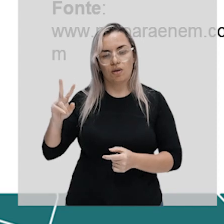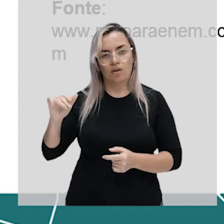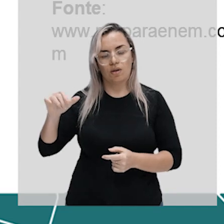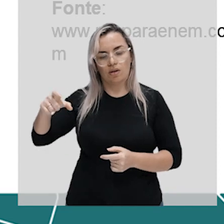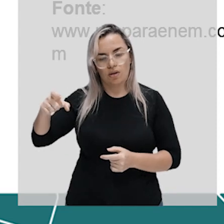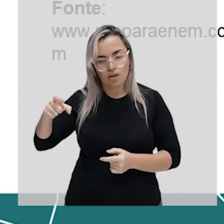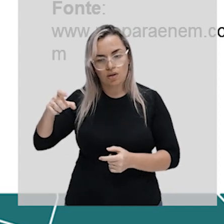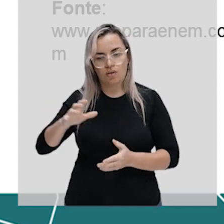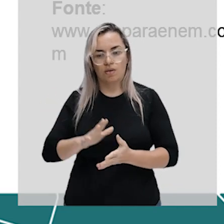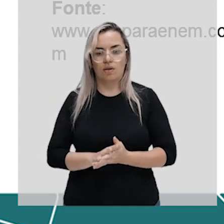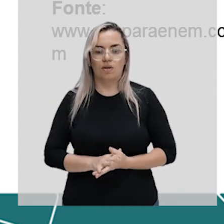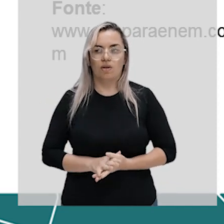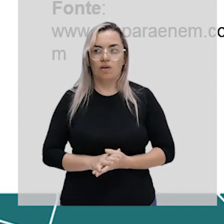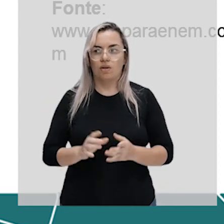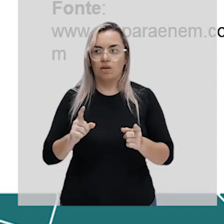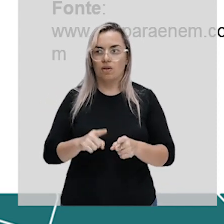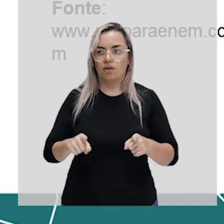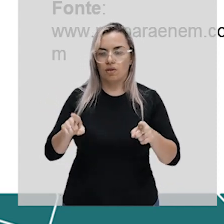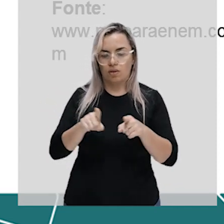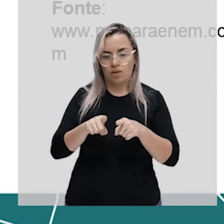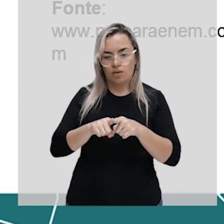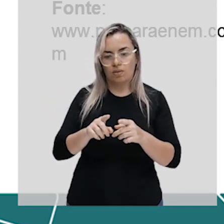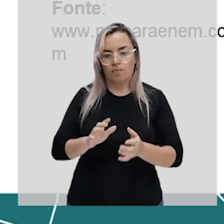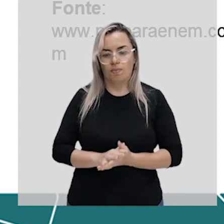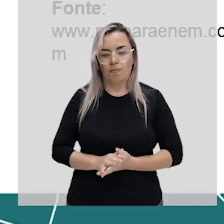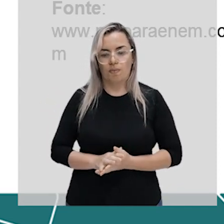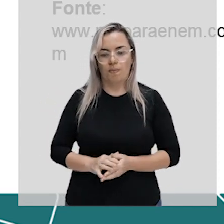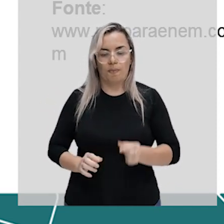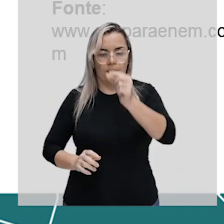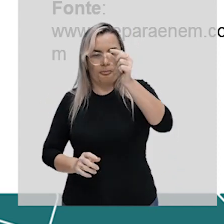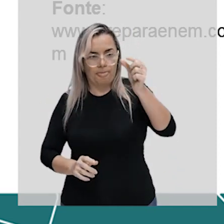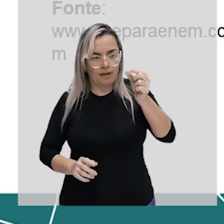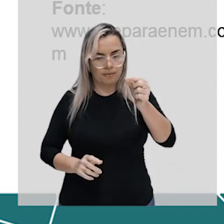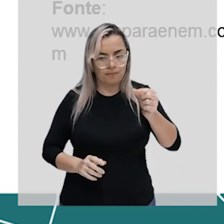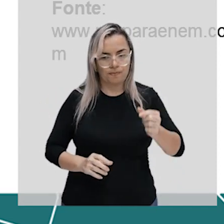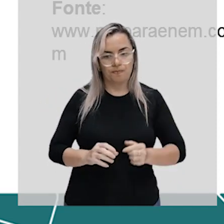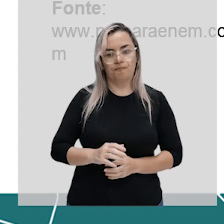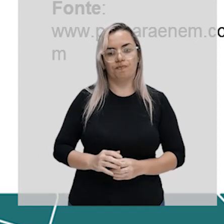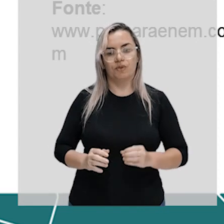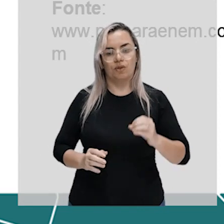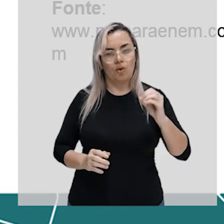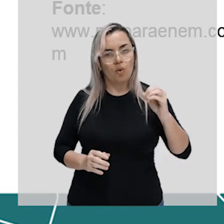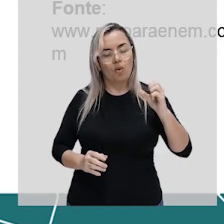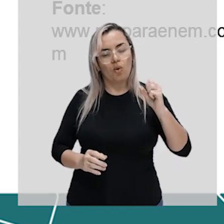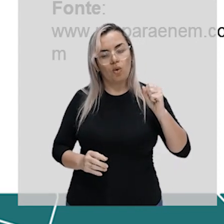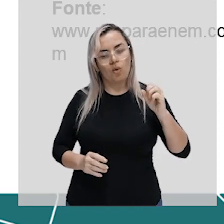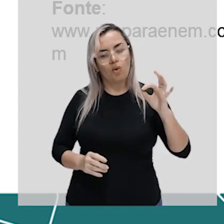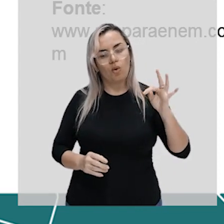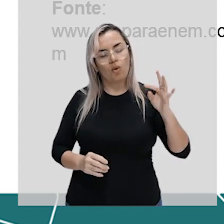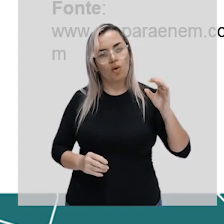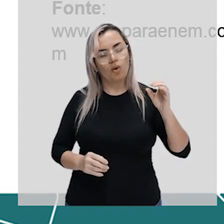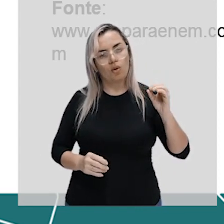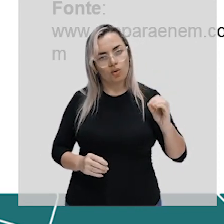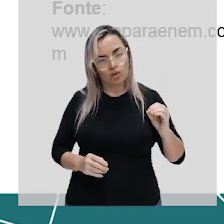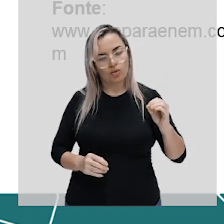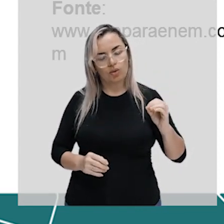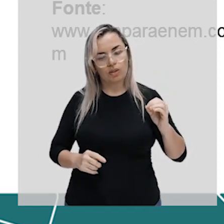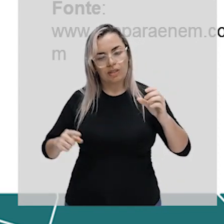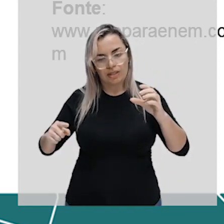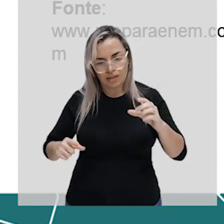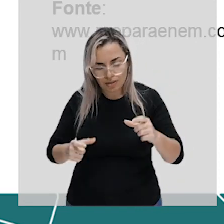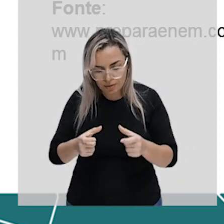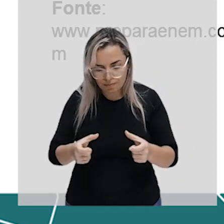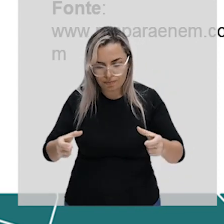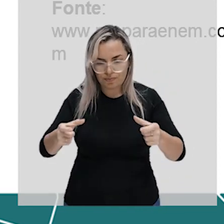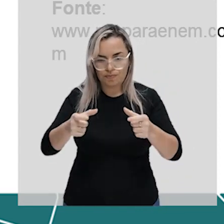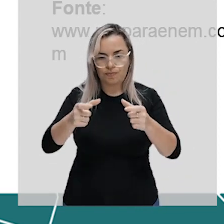ok? Aqui, ó, nós temos o órteo externo, que é a entrada do útero, e